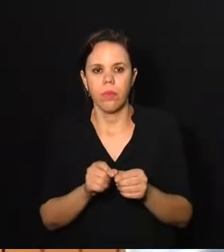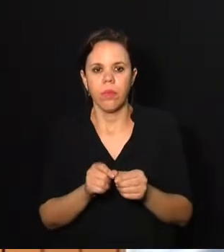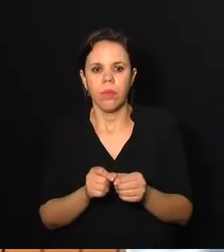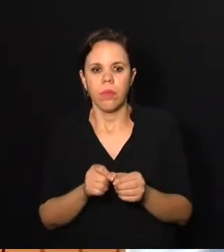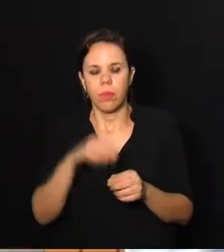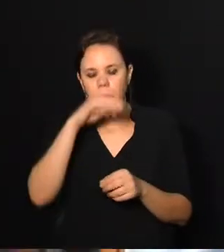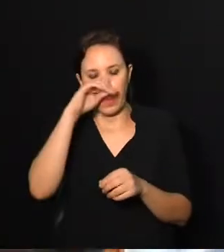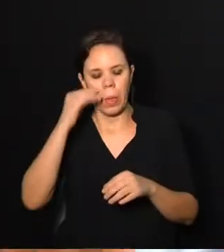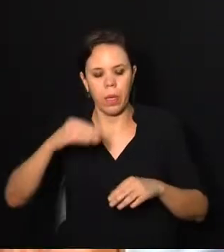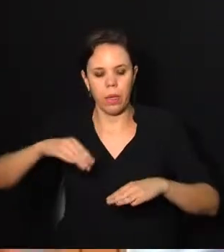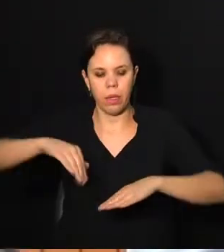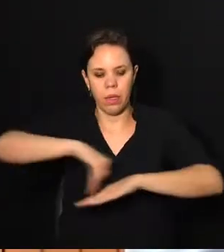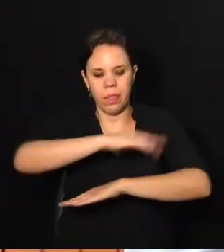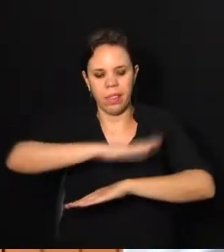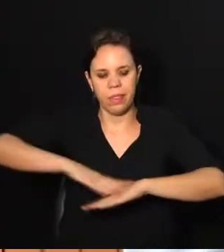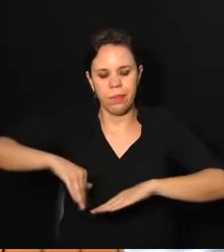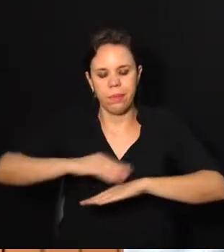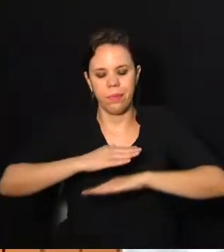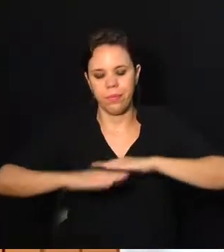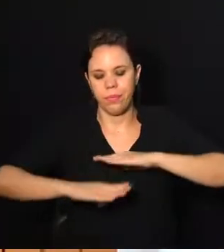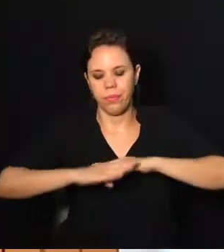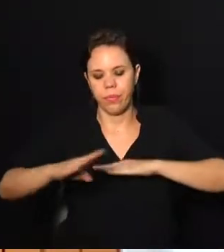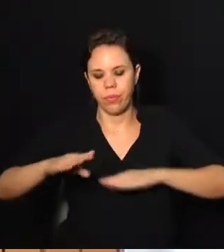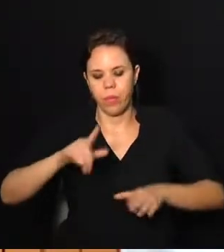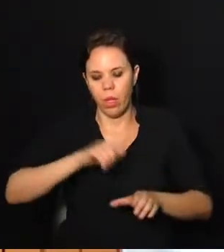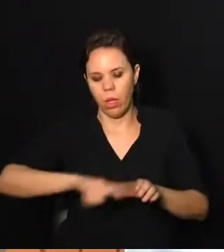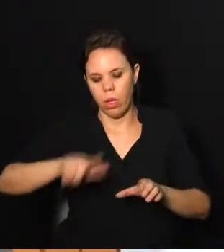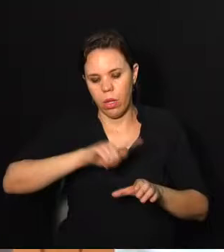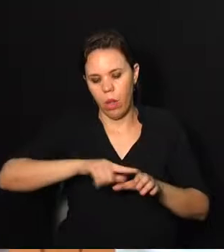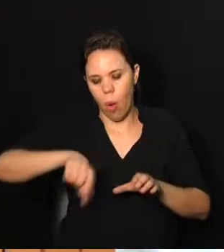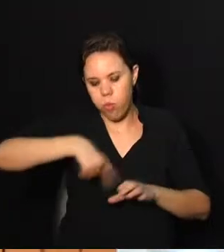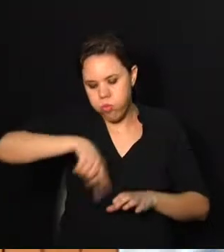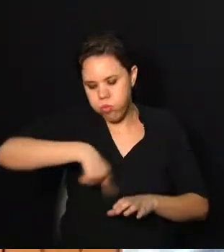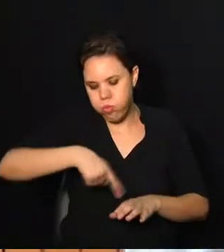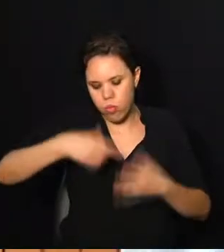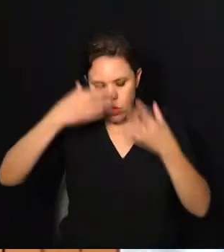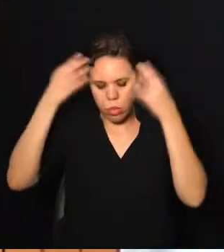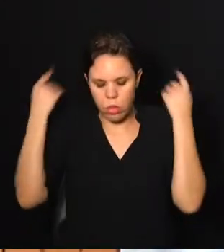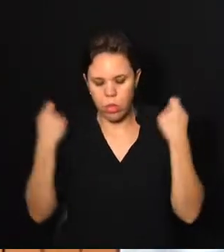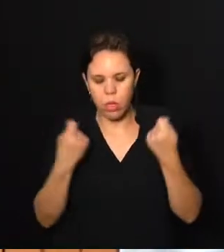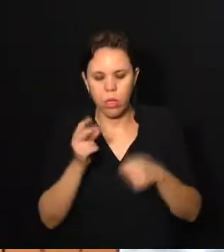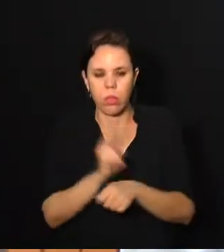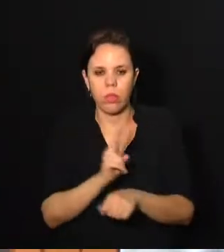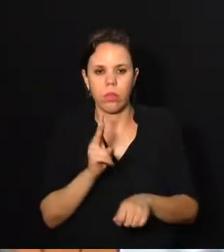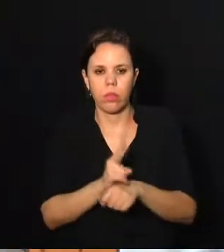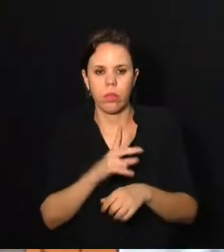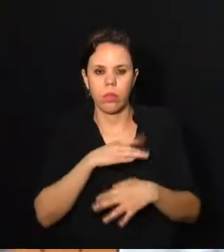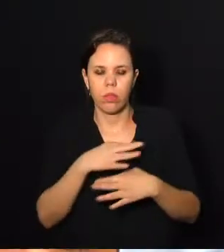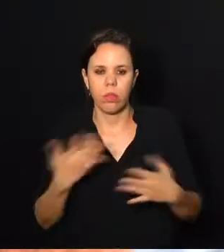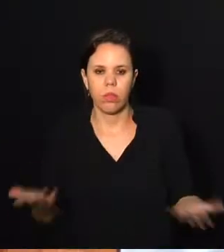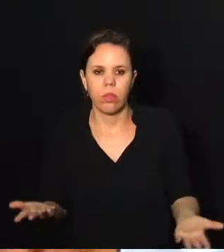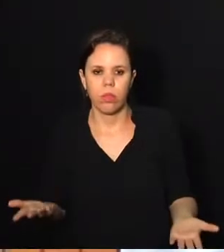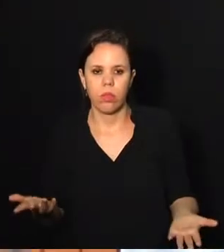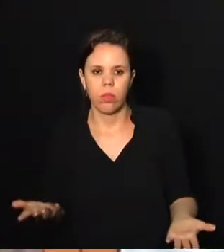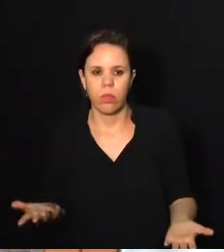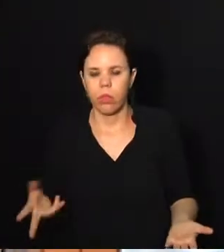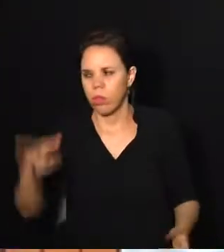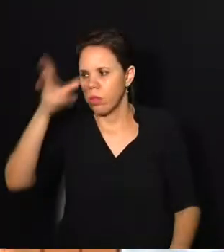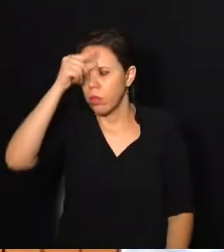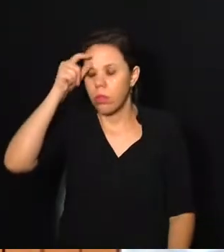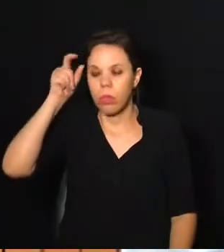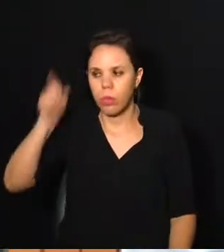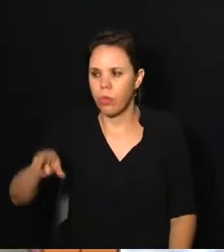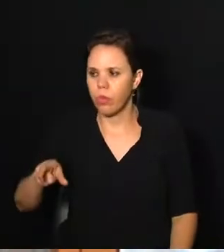de trânsito, que limpasse o bueiro. Ele esquece que ele está governando a cidade. O prefeito não é onipresente na